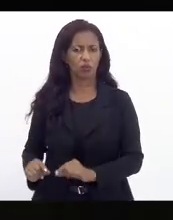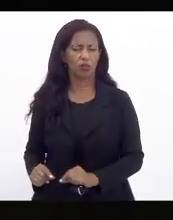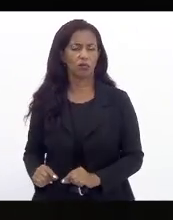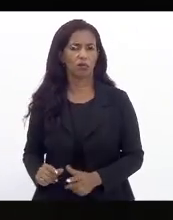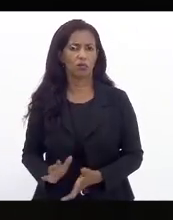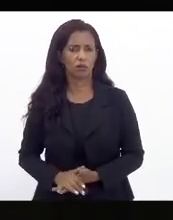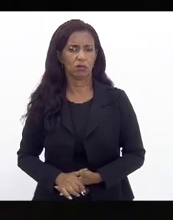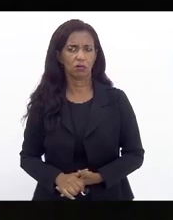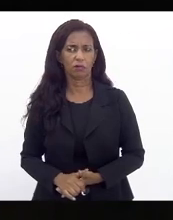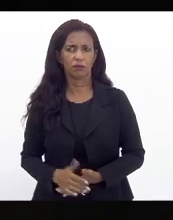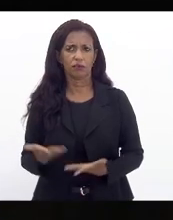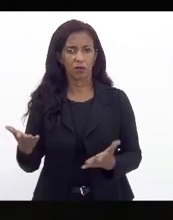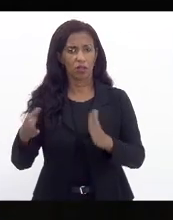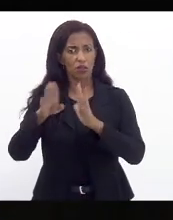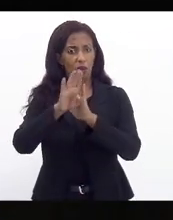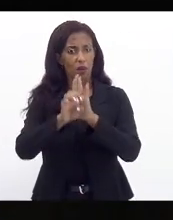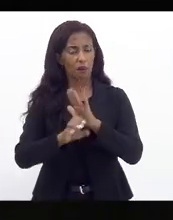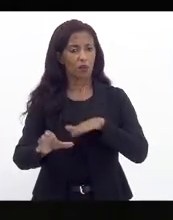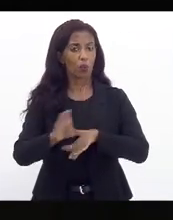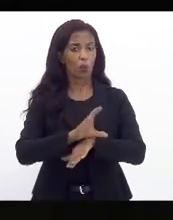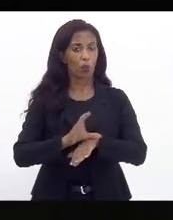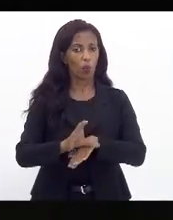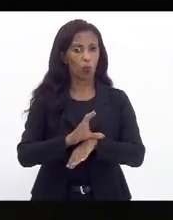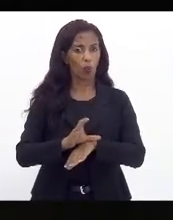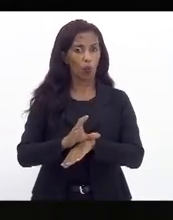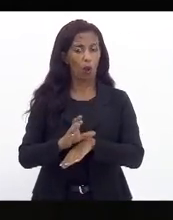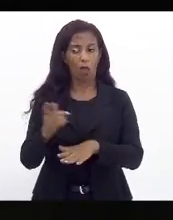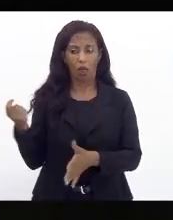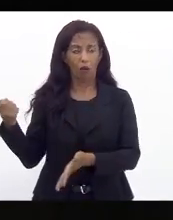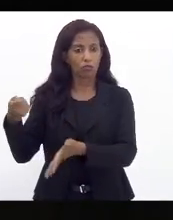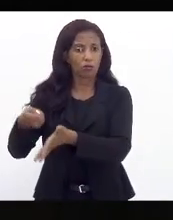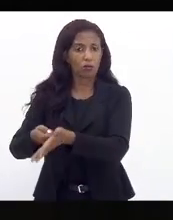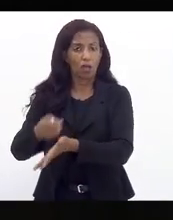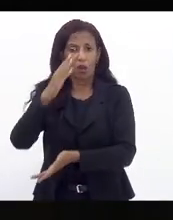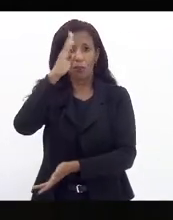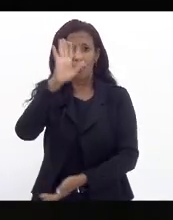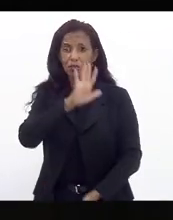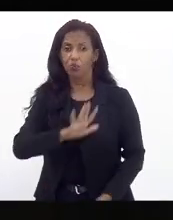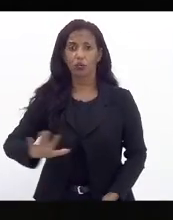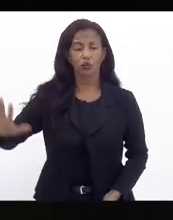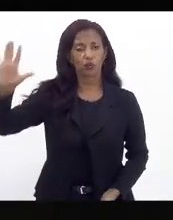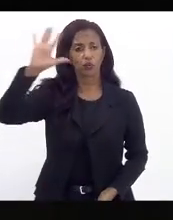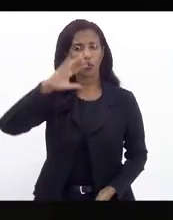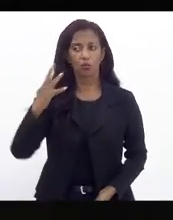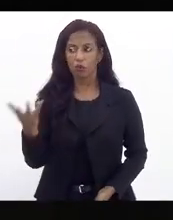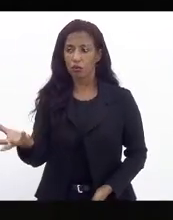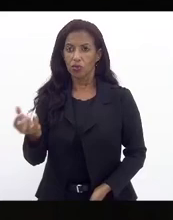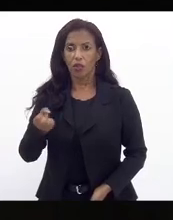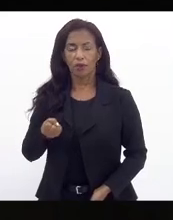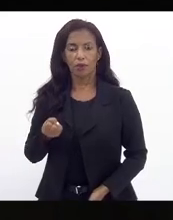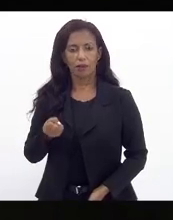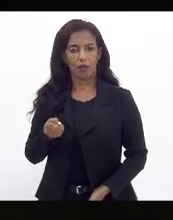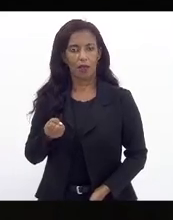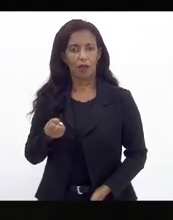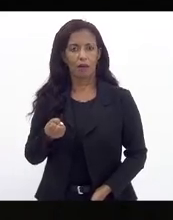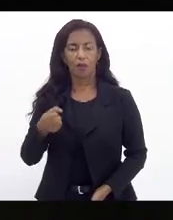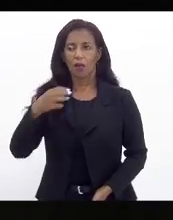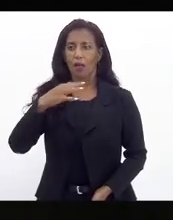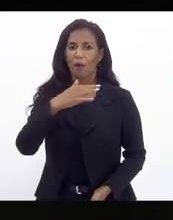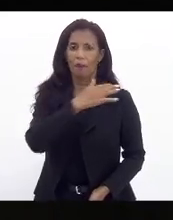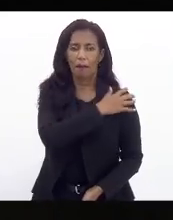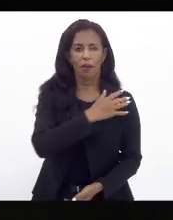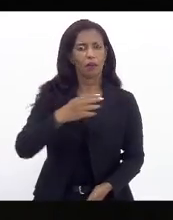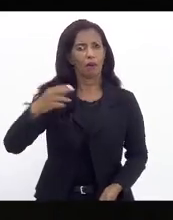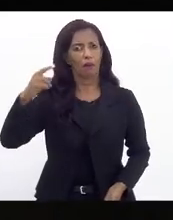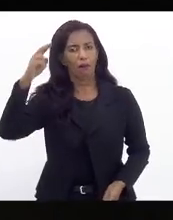Isso é emenda constitucional, isso é auto aplicável Isso é o Brasil inteiro A gente recebe da marinha,